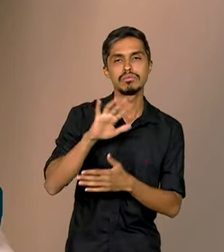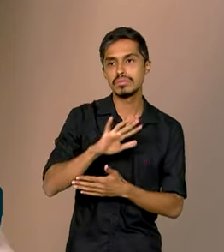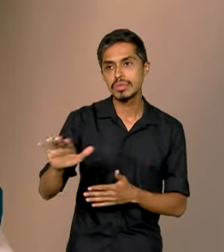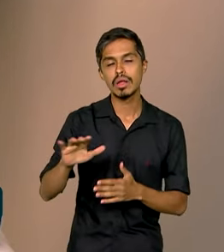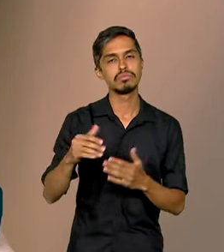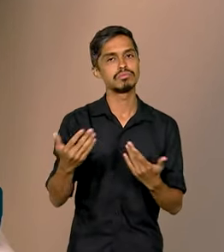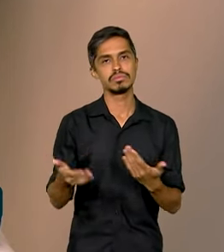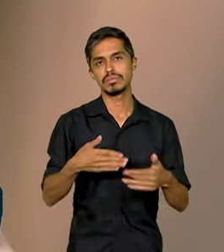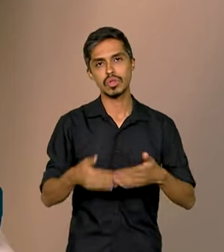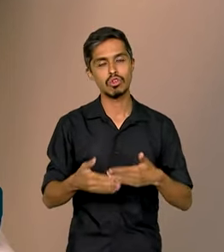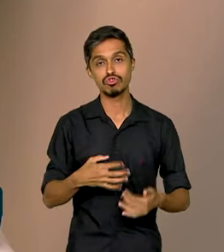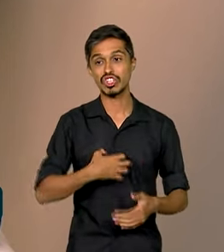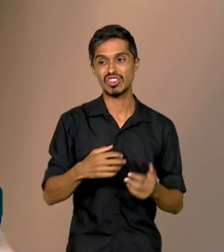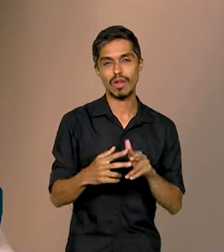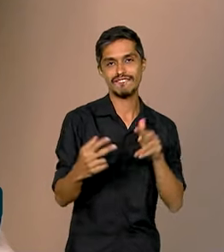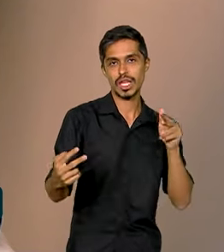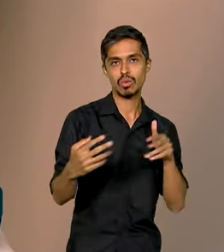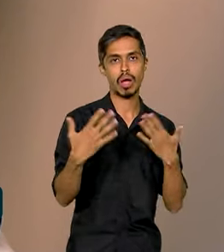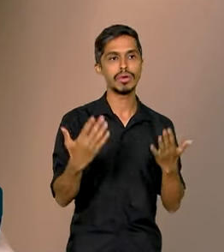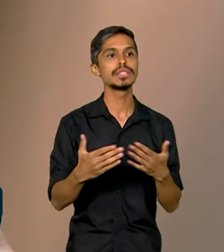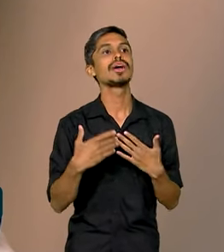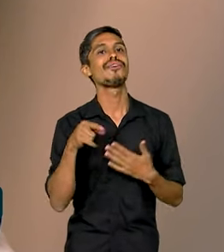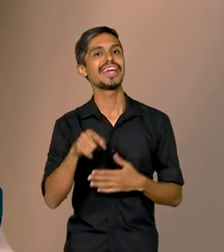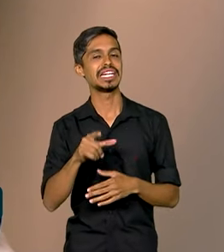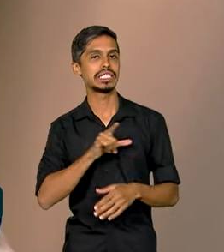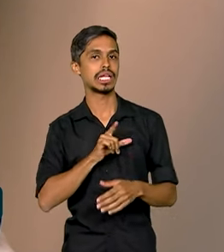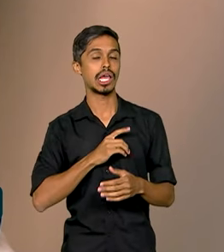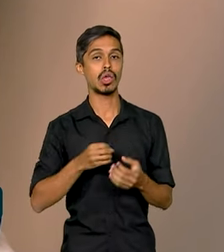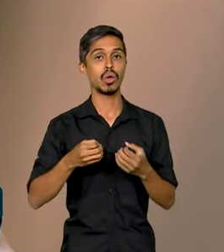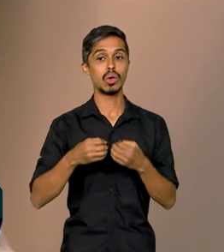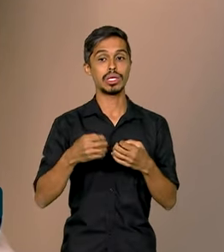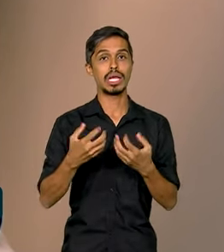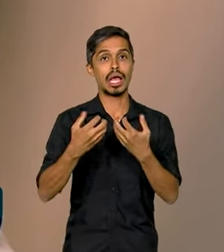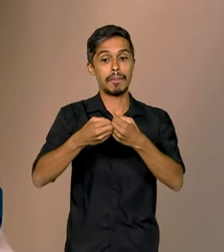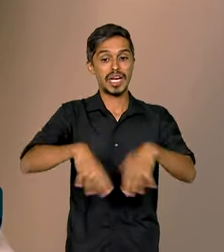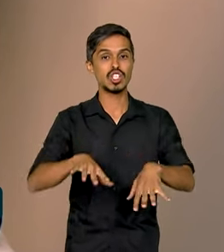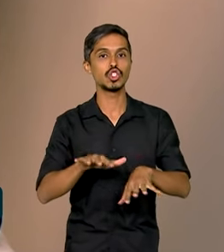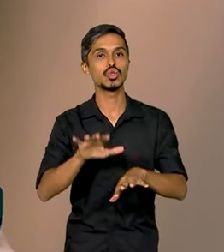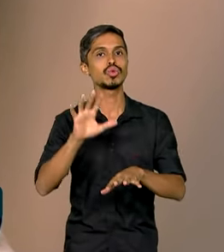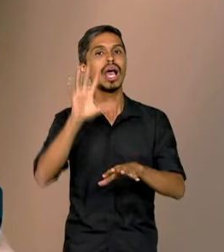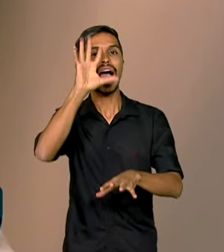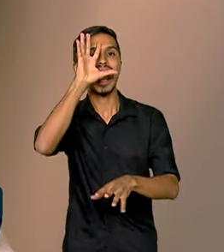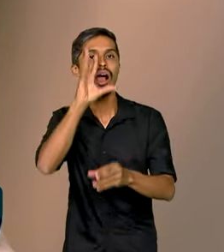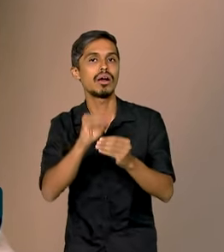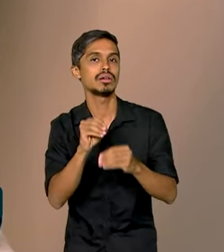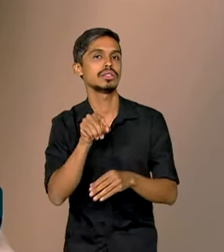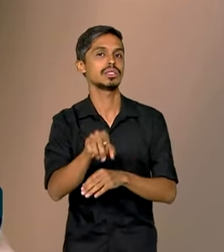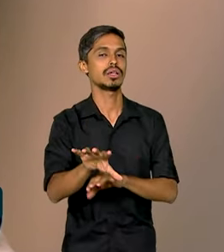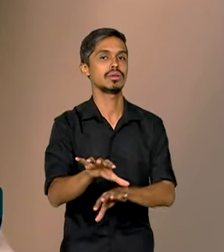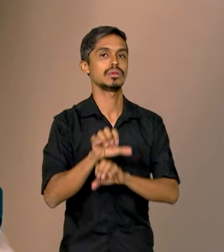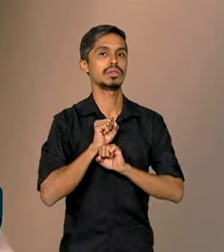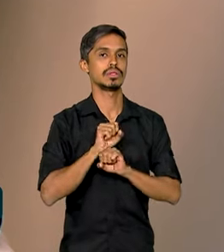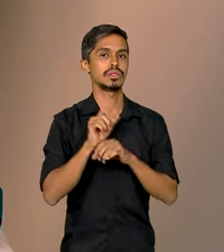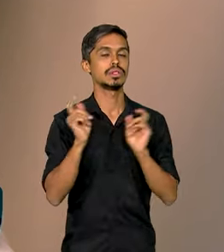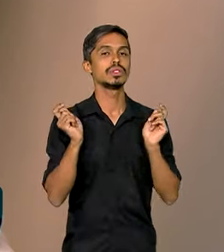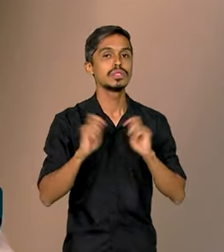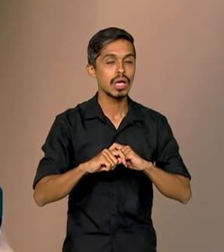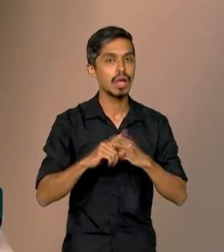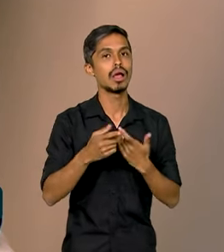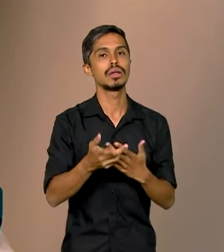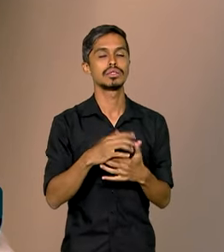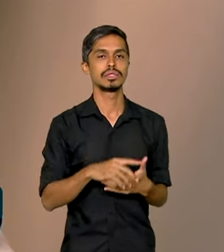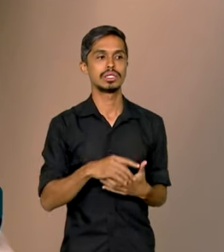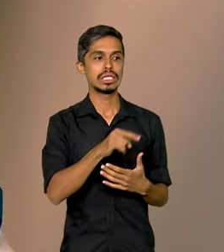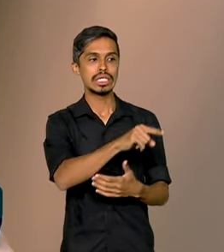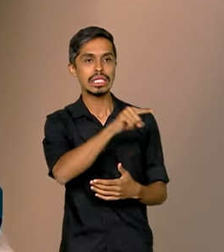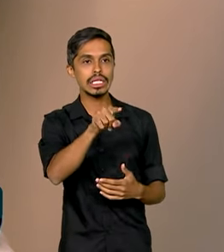distância seja da forma que for ele arca com esse ônus ele sabe que o consumidor tem direito ao arrependimento e tendo